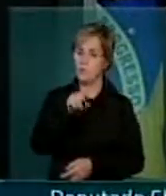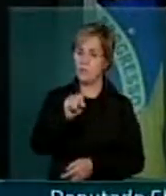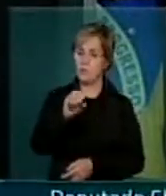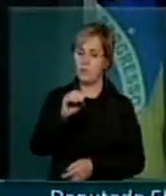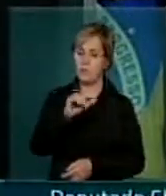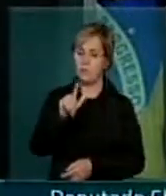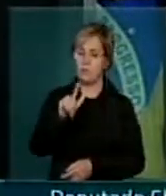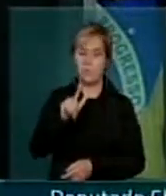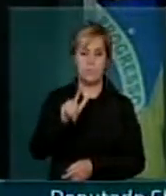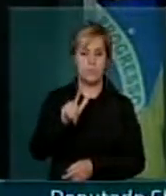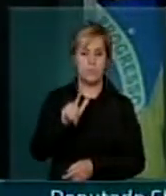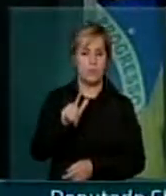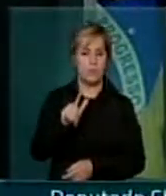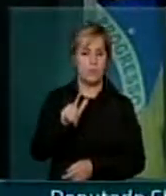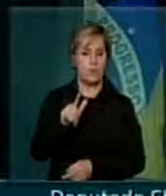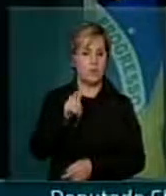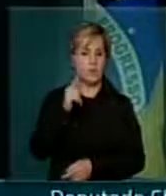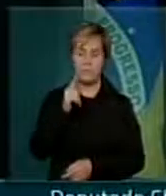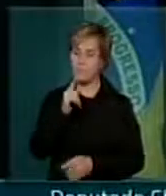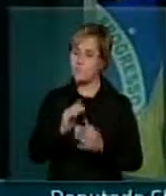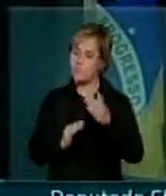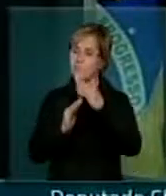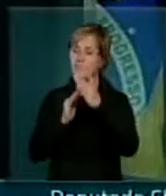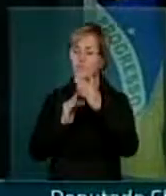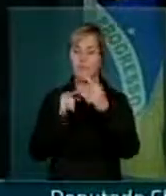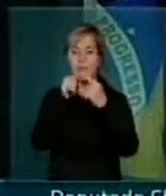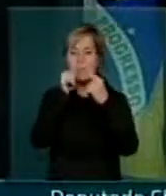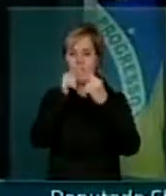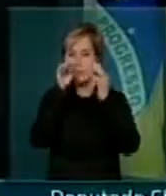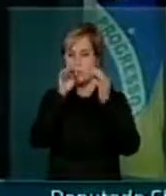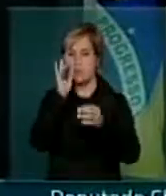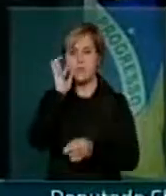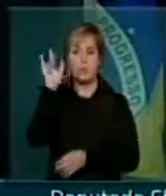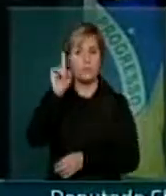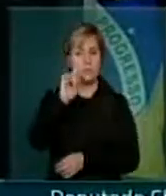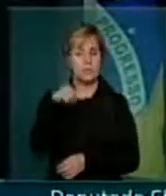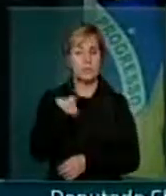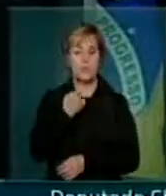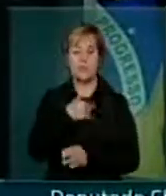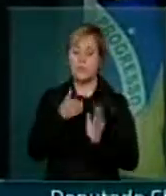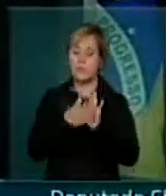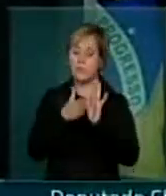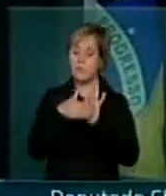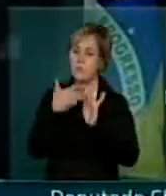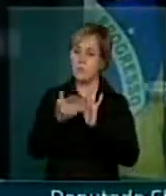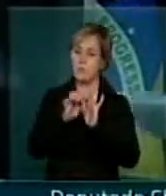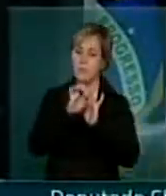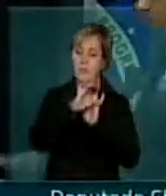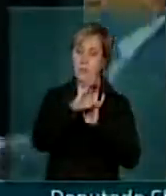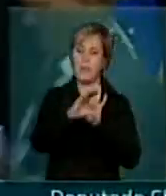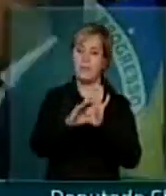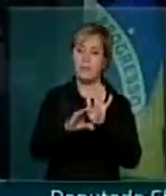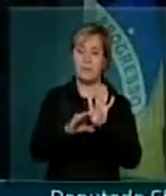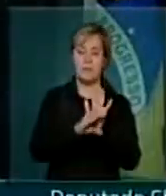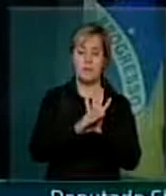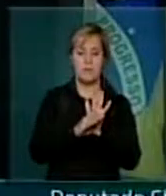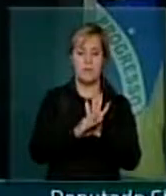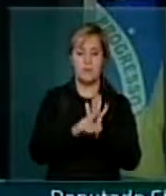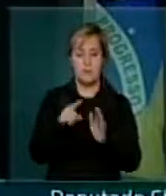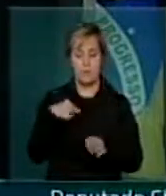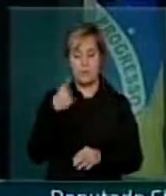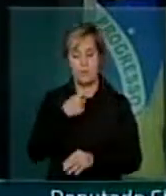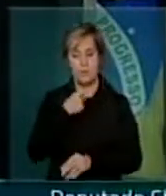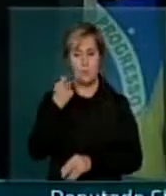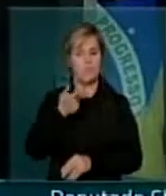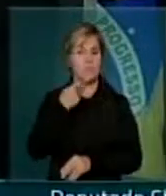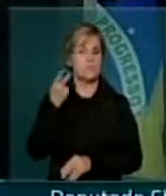nem chegamos a isso, exceto como meta, quando nós estamos propondo aqui uma emenda, que certamente, para o nosso